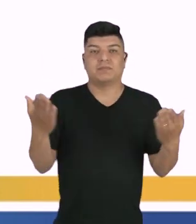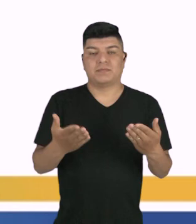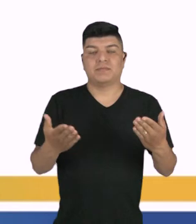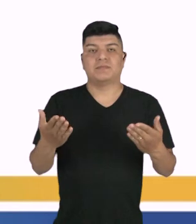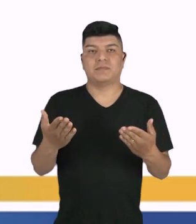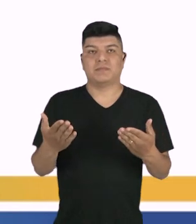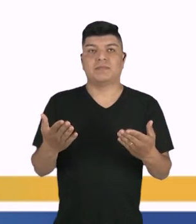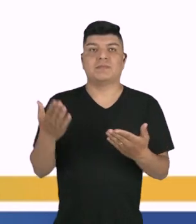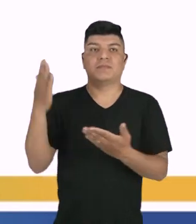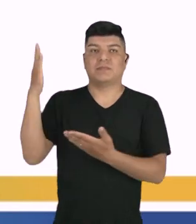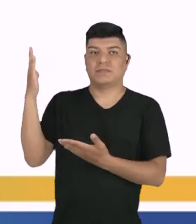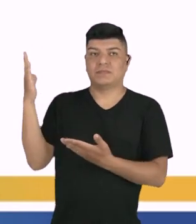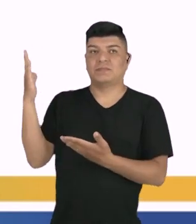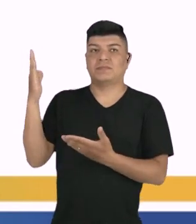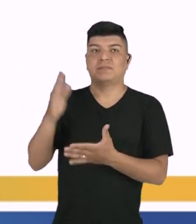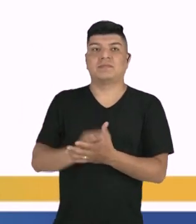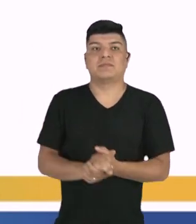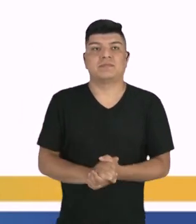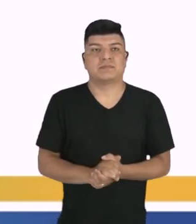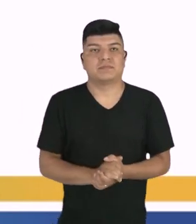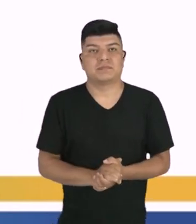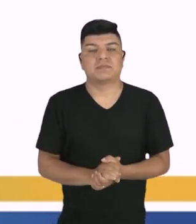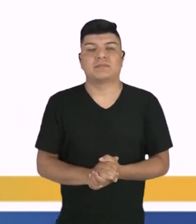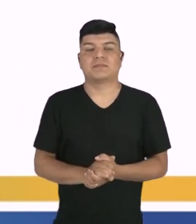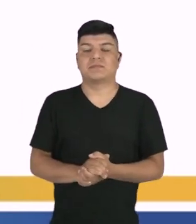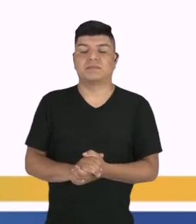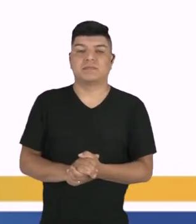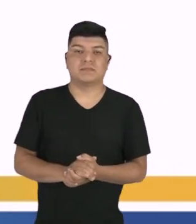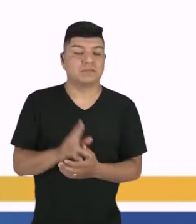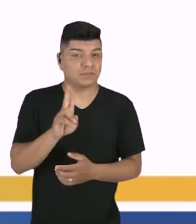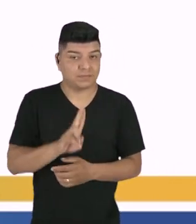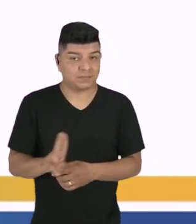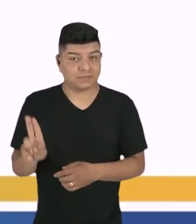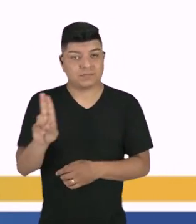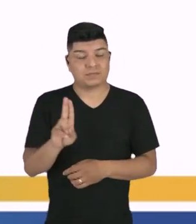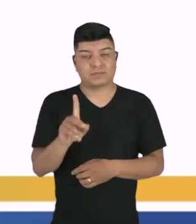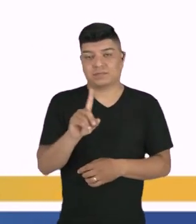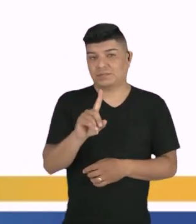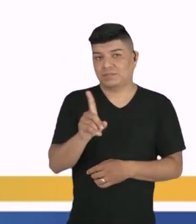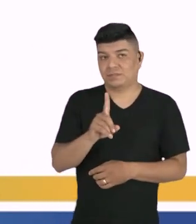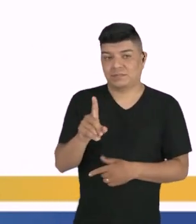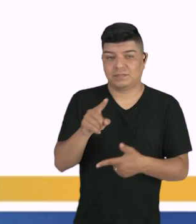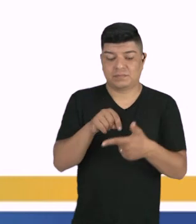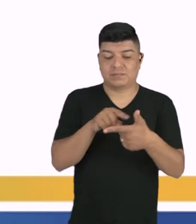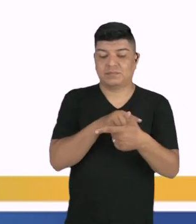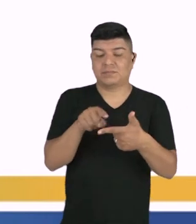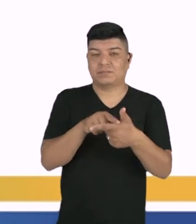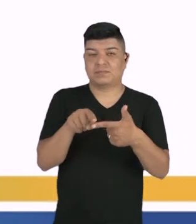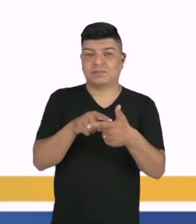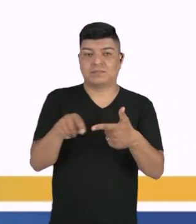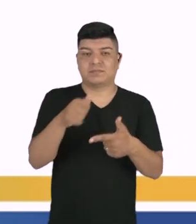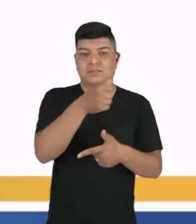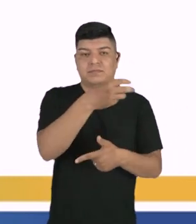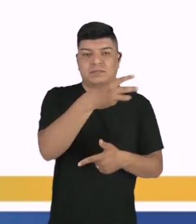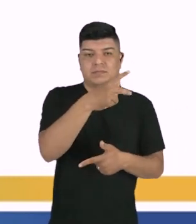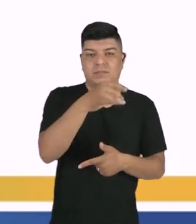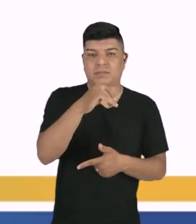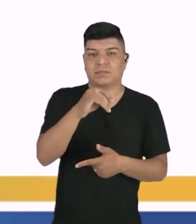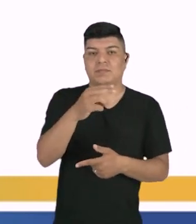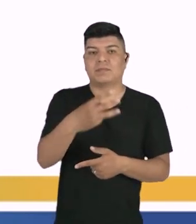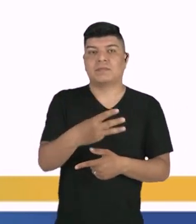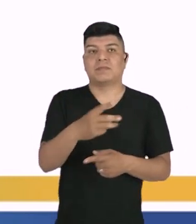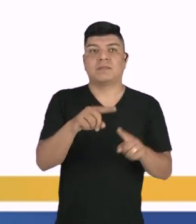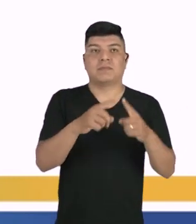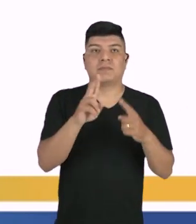Voltando à nossa fórmula lá, nós agora não vamos usar mais cosseno de 13π sobre 3, mas